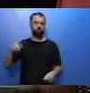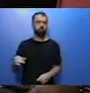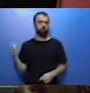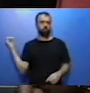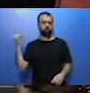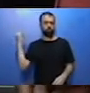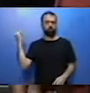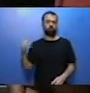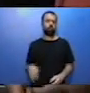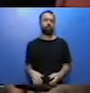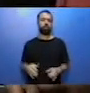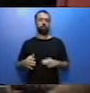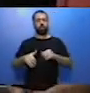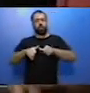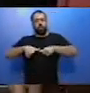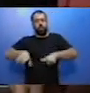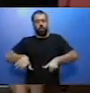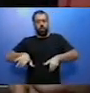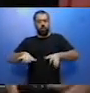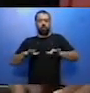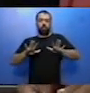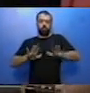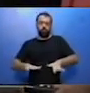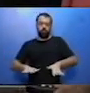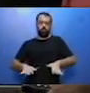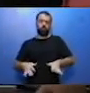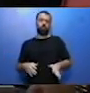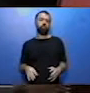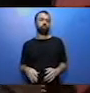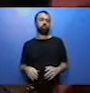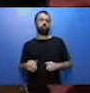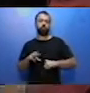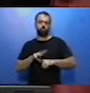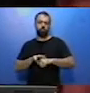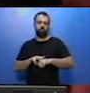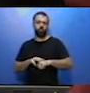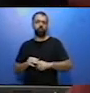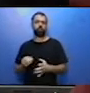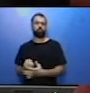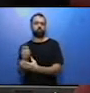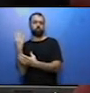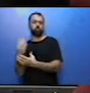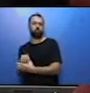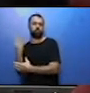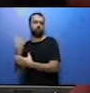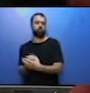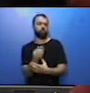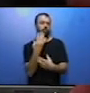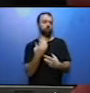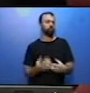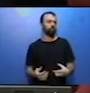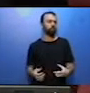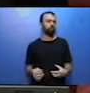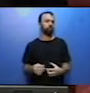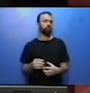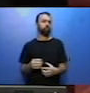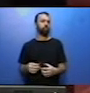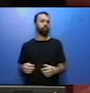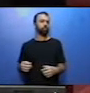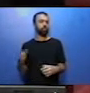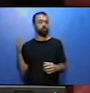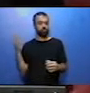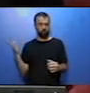ficar parado vários problemas à saúde vão começar a aparecer nós precisamos de uma alimentação